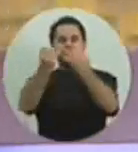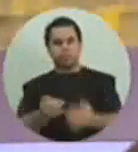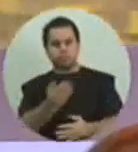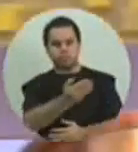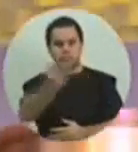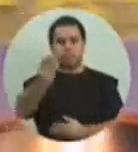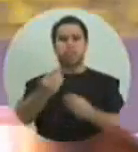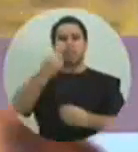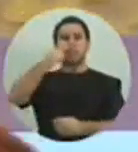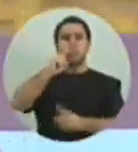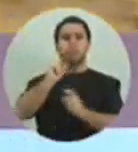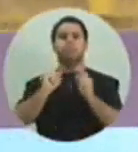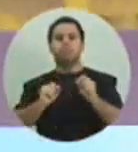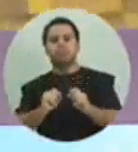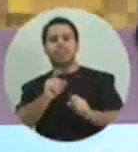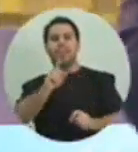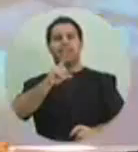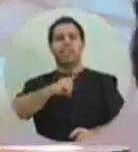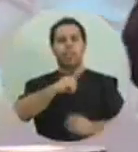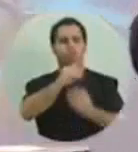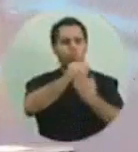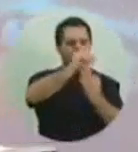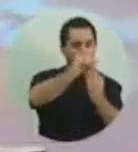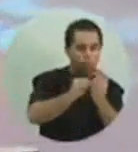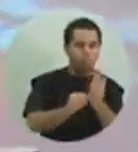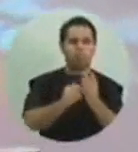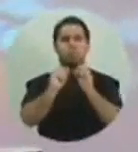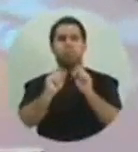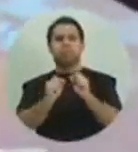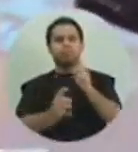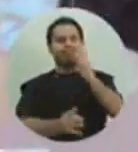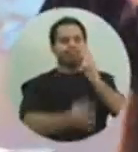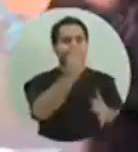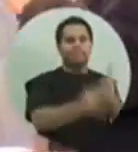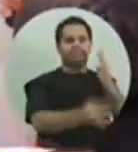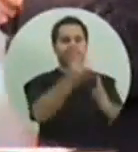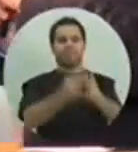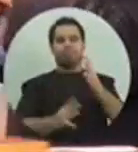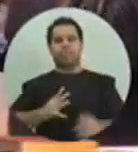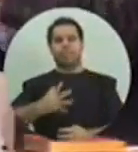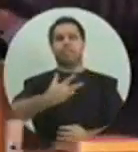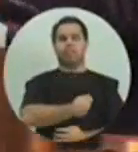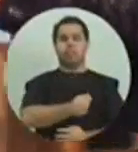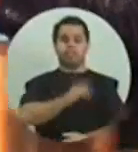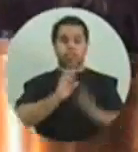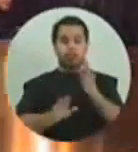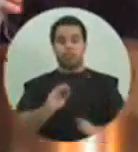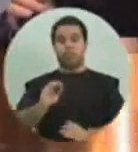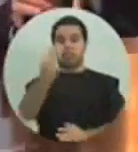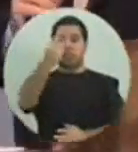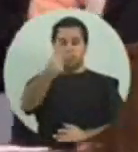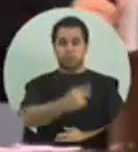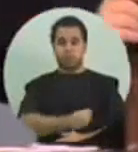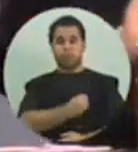de Paulo e tentar descobrir quais são os impedimentos da história da salvação, que talvez